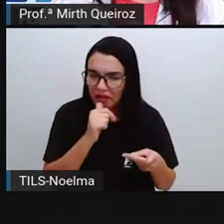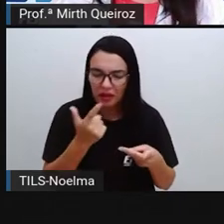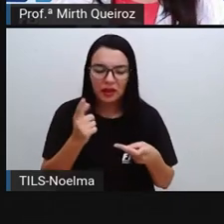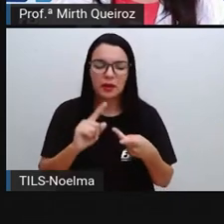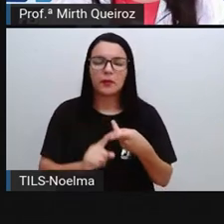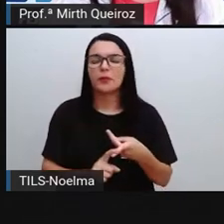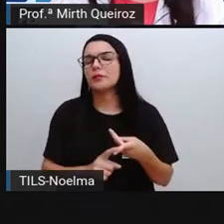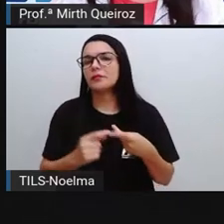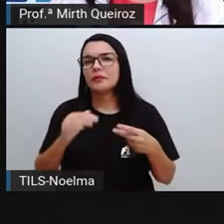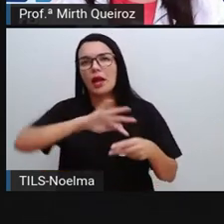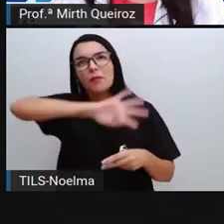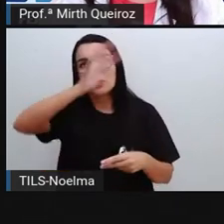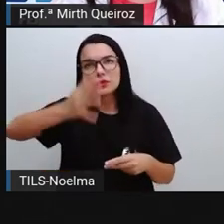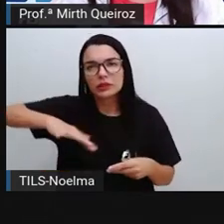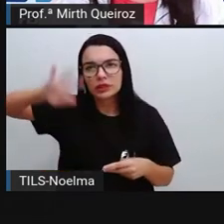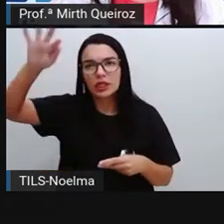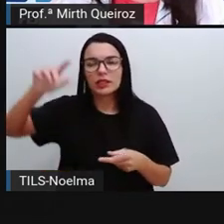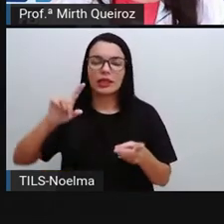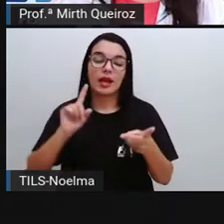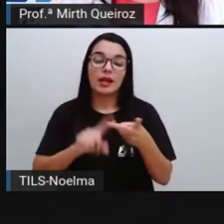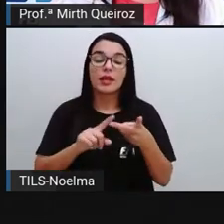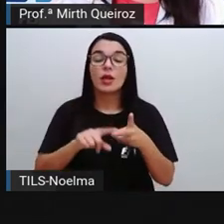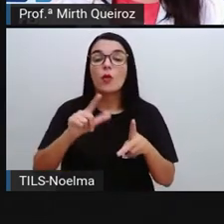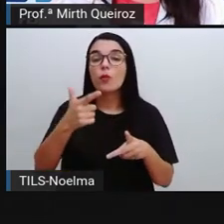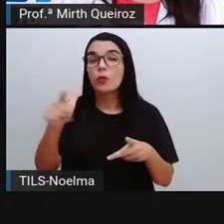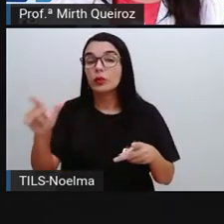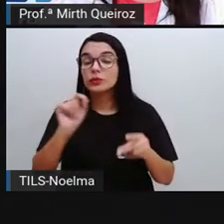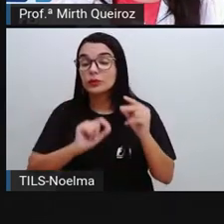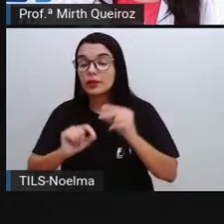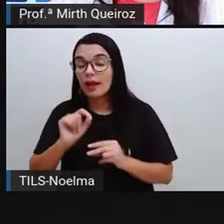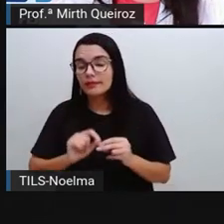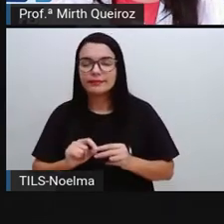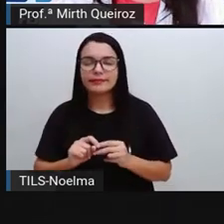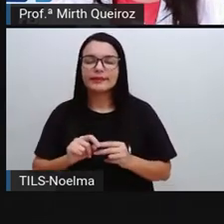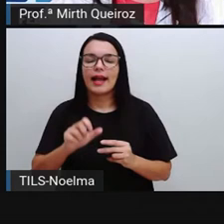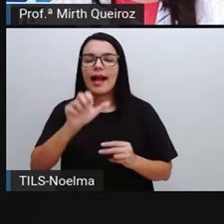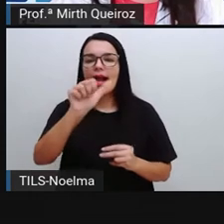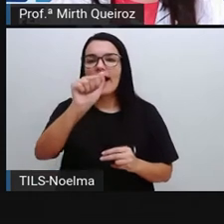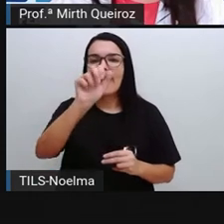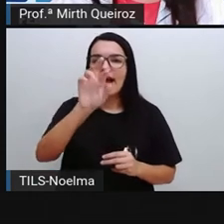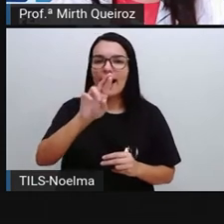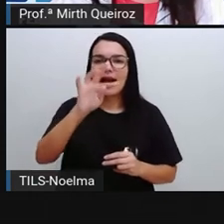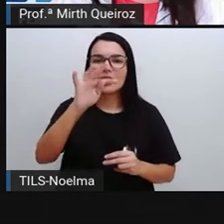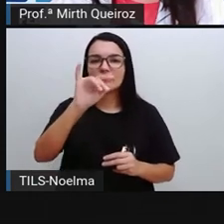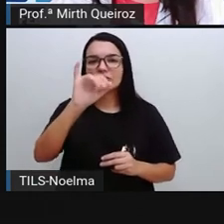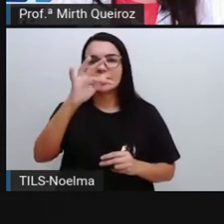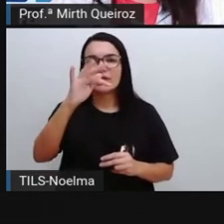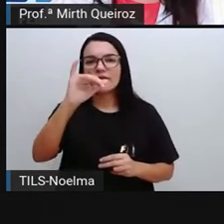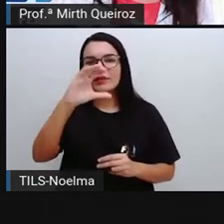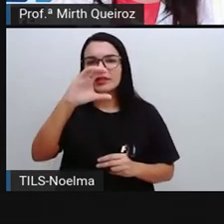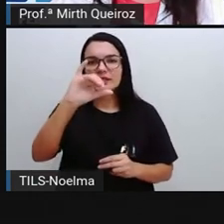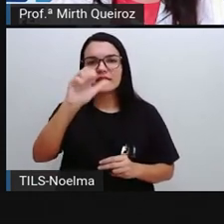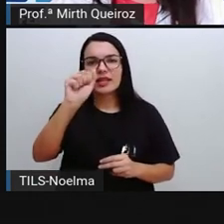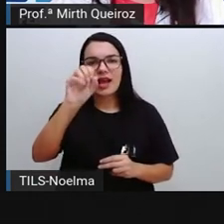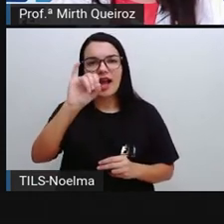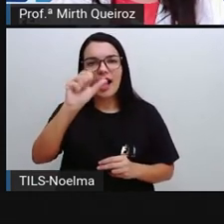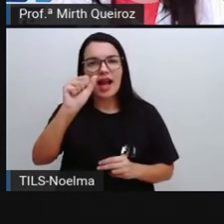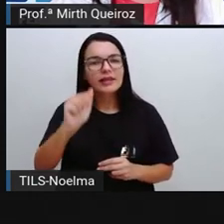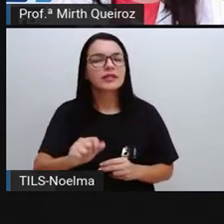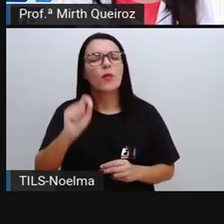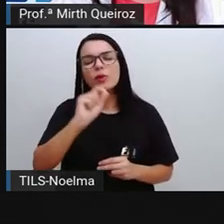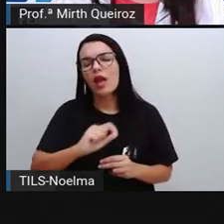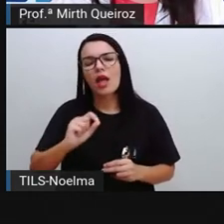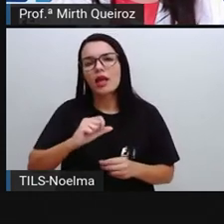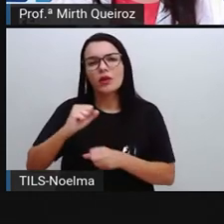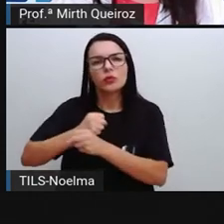Limites naturais, limites artificiais. Limites naturais são aqueles, como o próprio nome diz, da própria natureza, sem intervenção do homem, né?